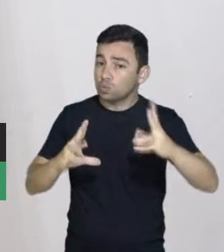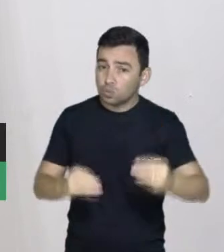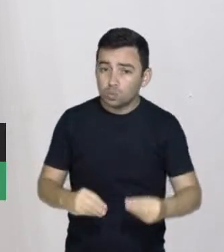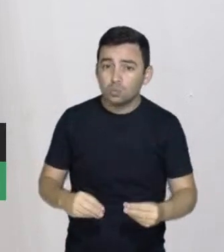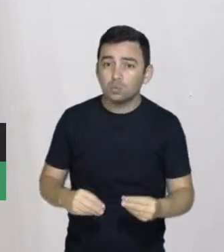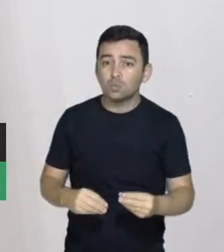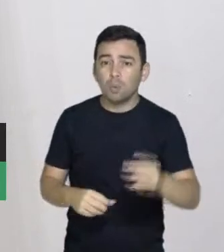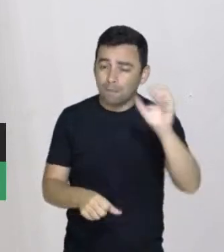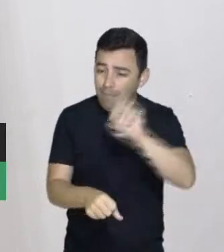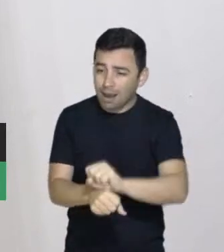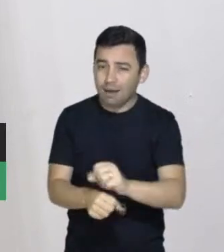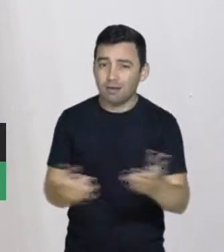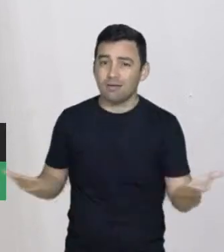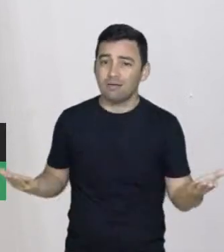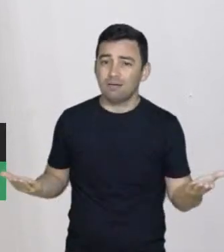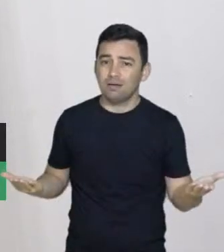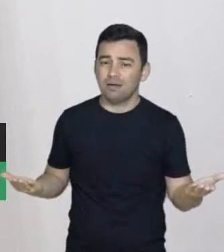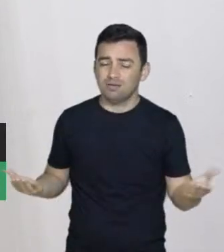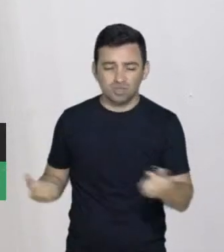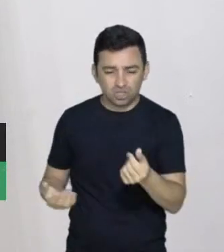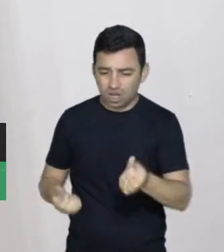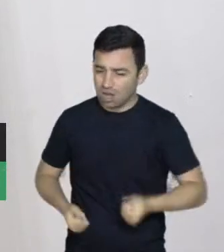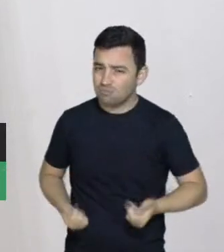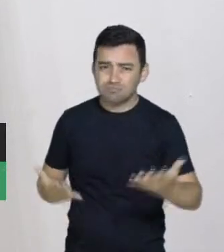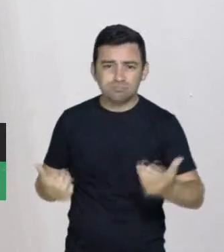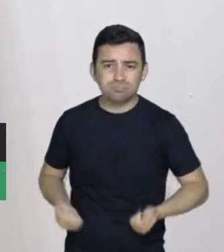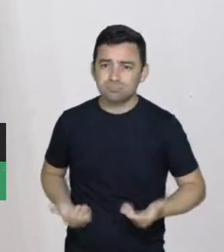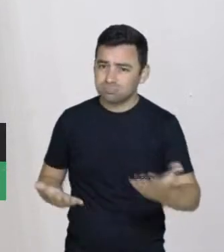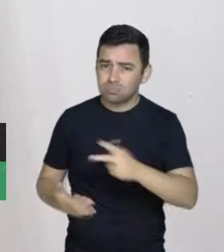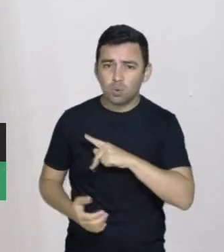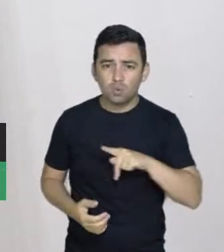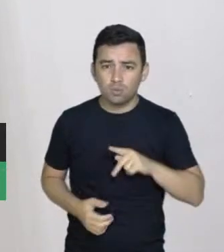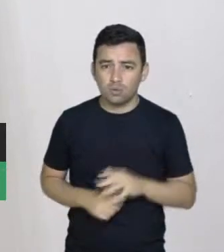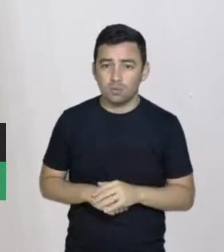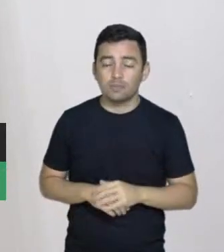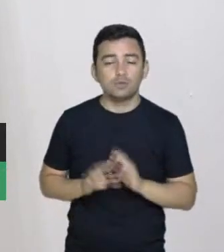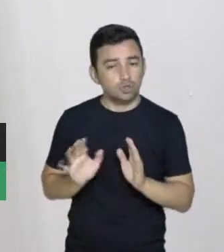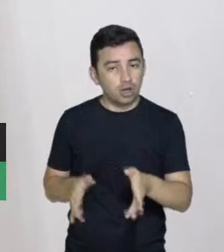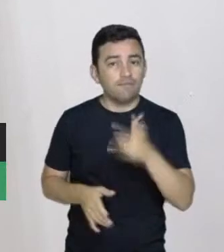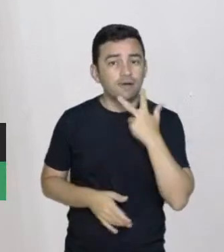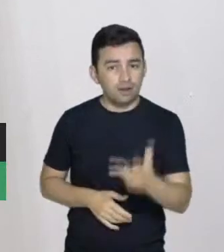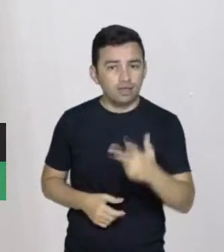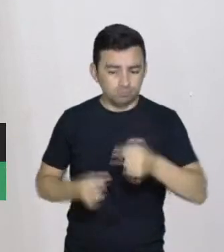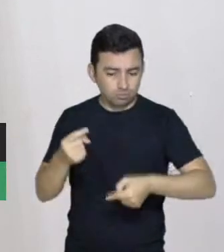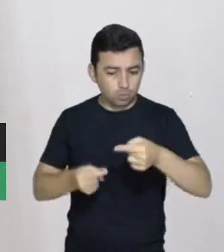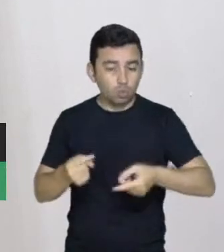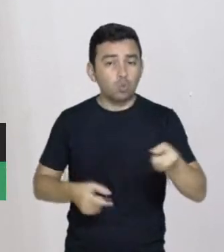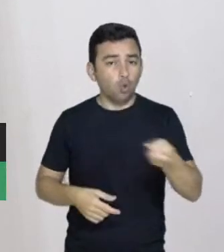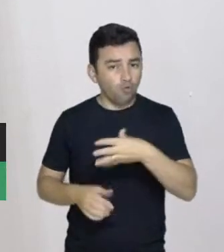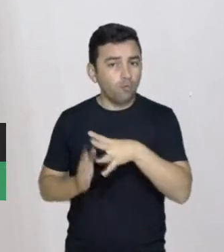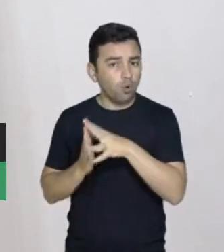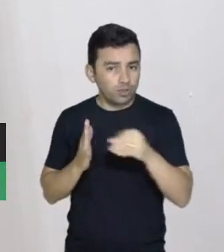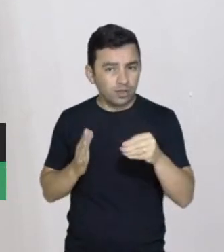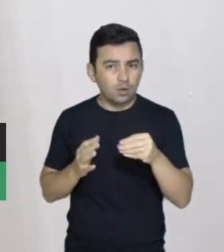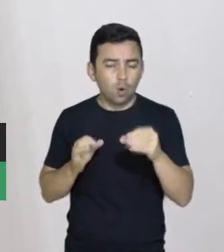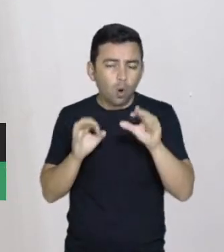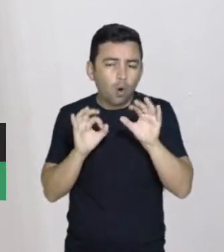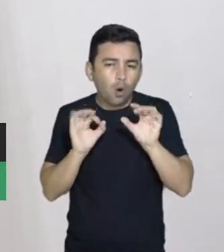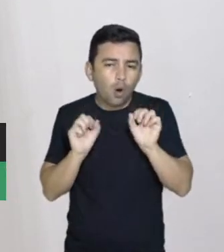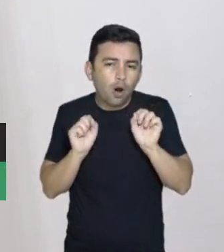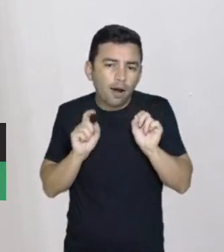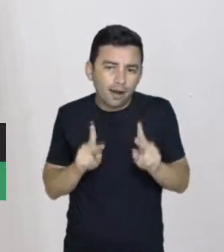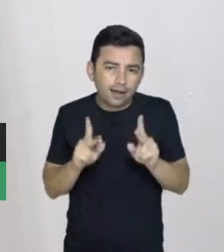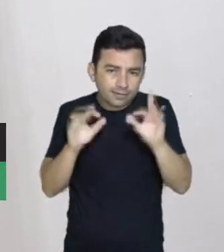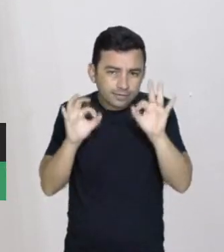elas paralisarão. E isso é um desperdício em relação ao dinheiro público. Como eu disse, a rediscussão de um novo modelo, ela é toda legítima e toda